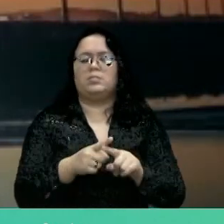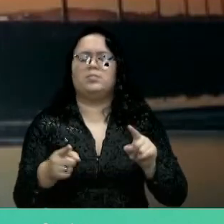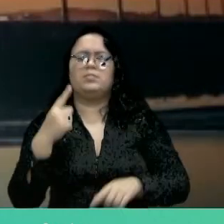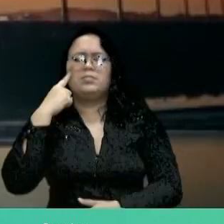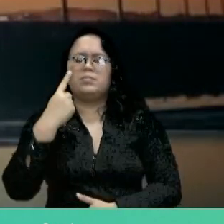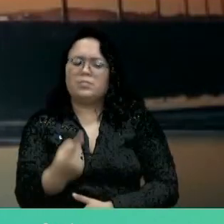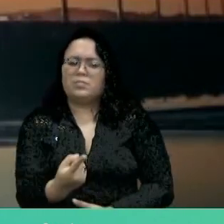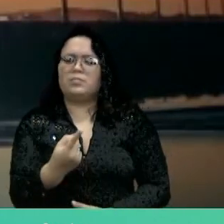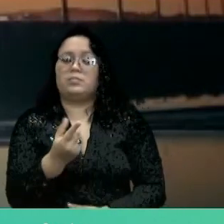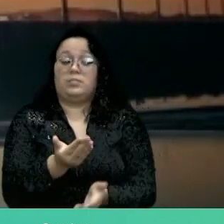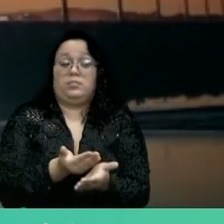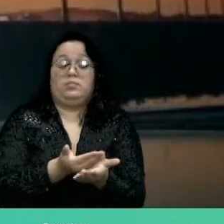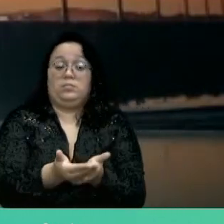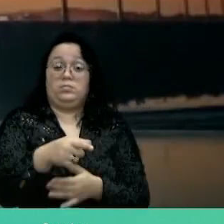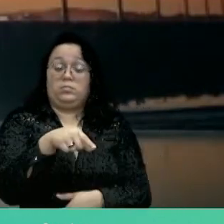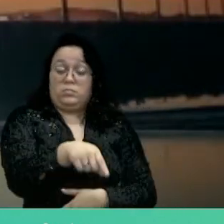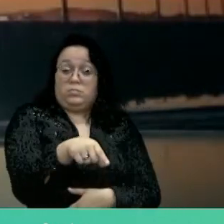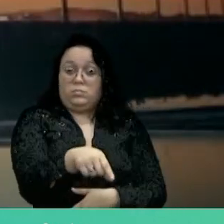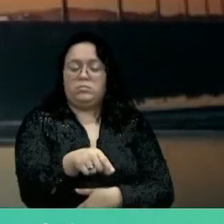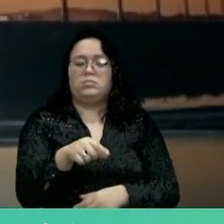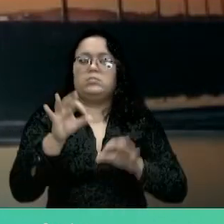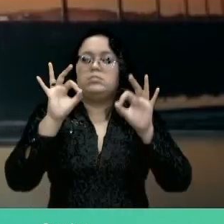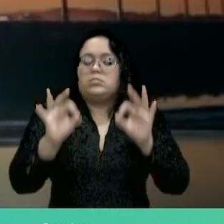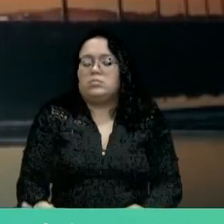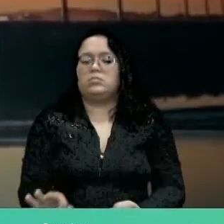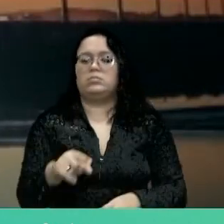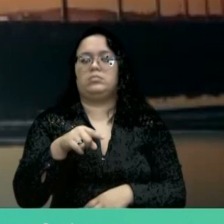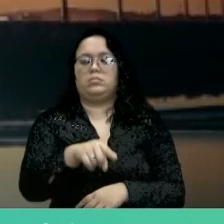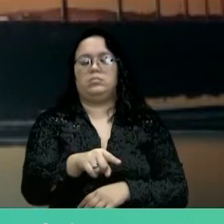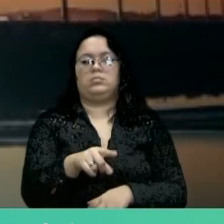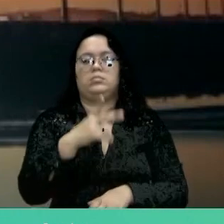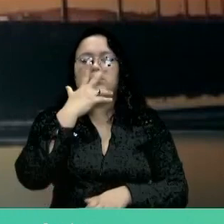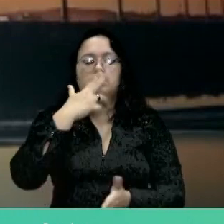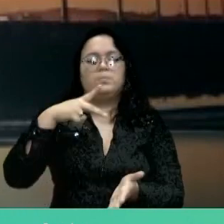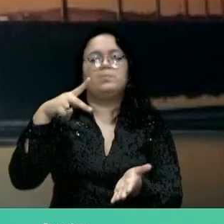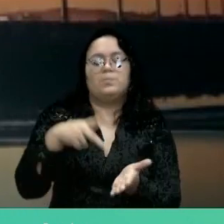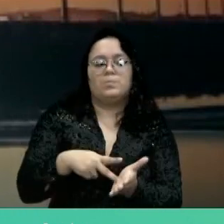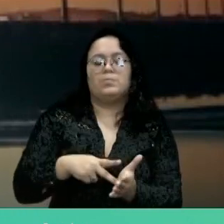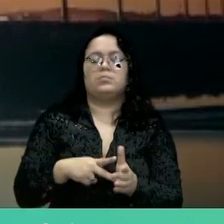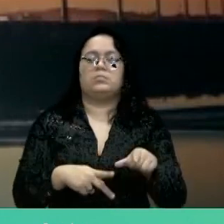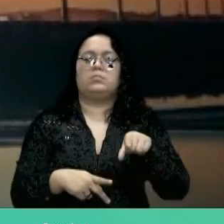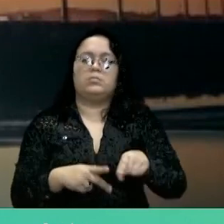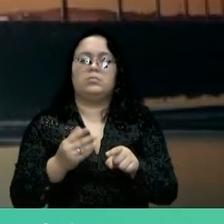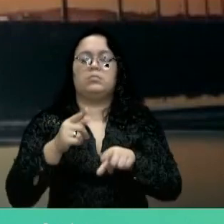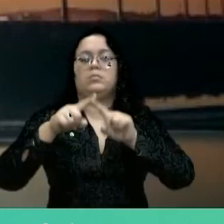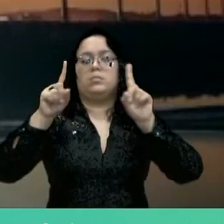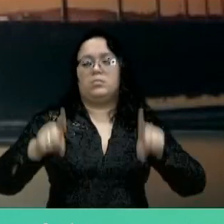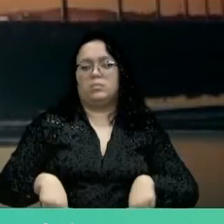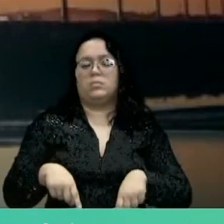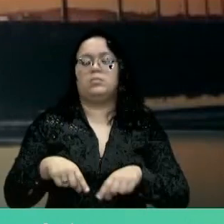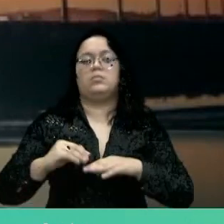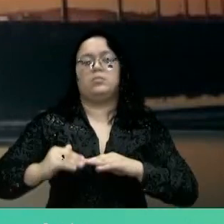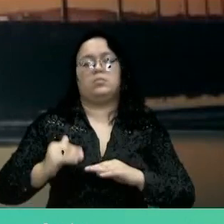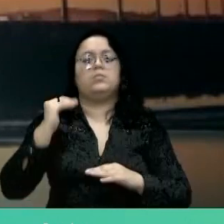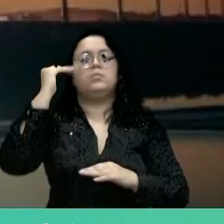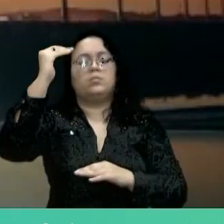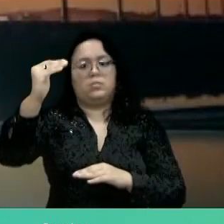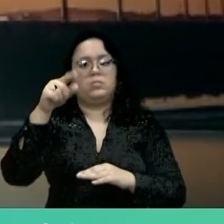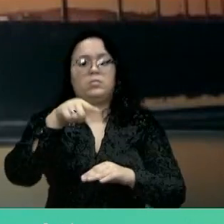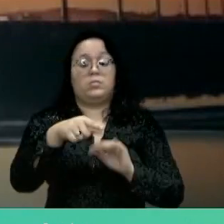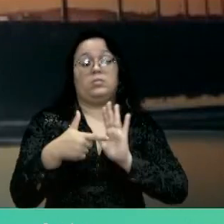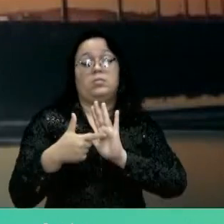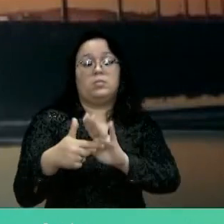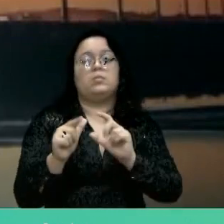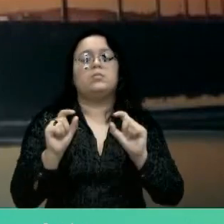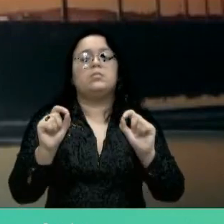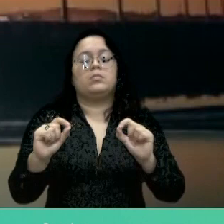esse lançamento ele foi realmente a concretização de projetos de maior escala,